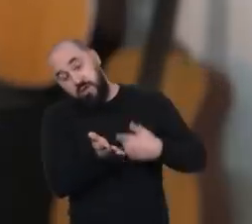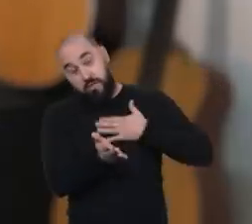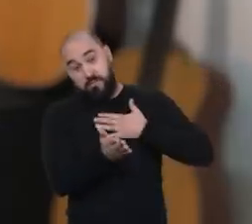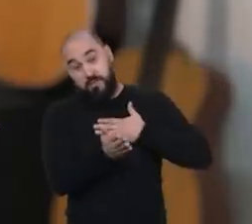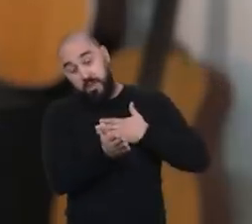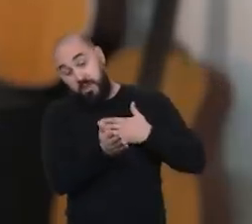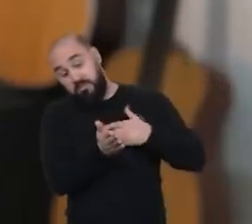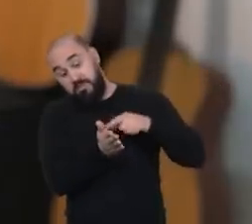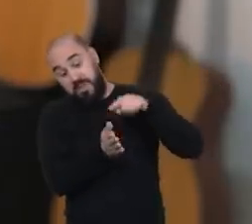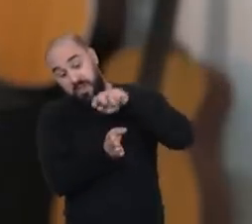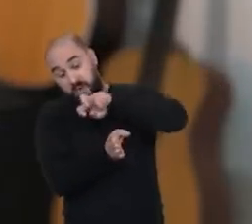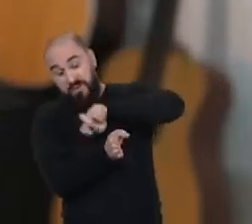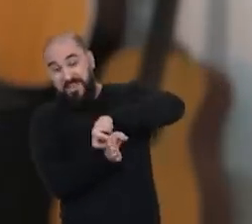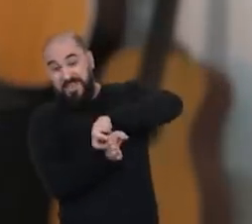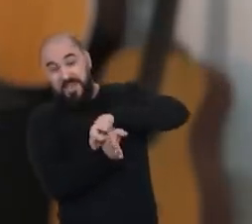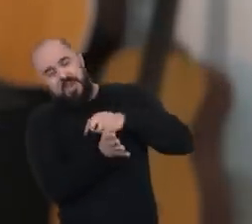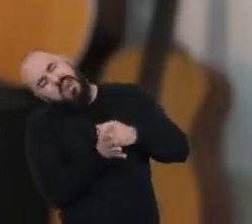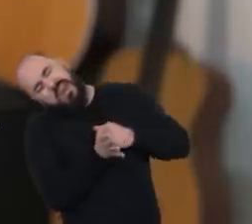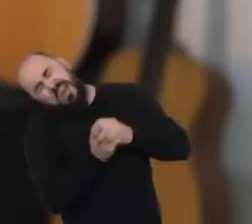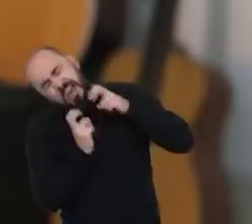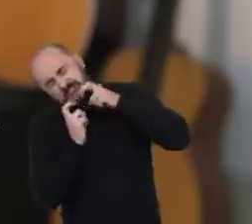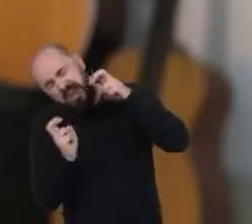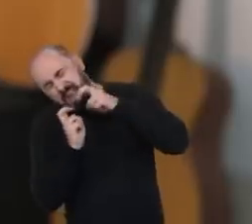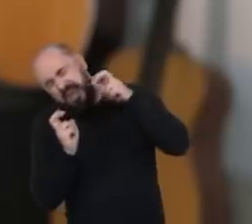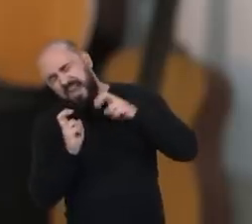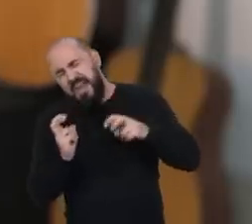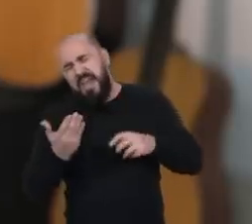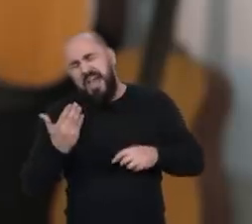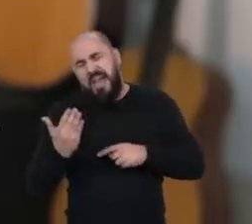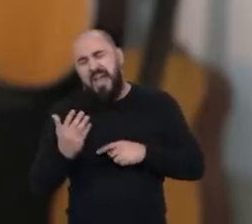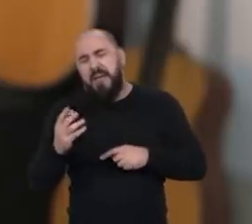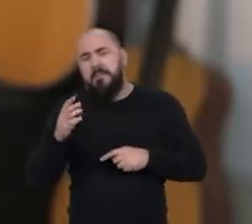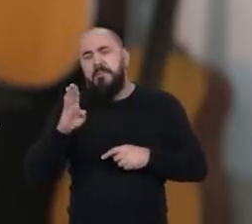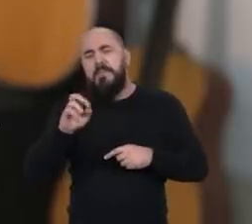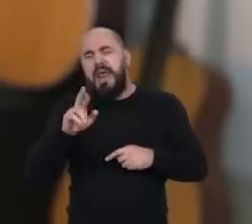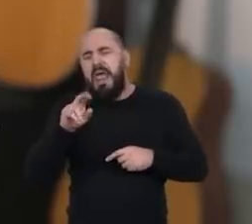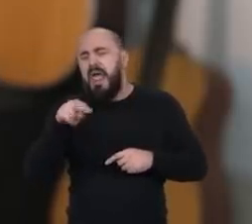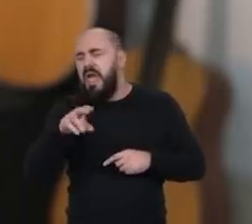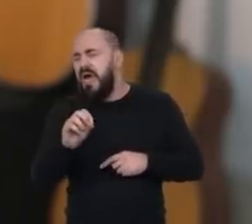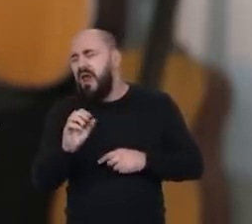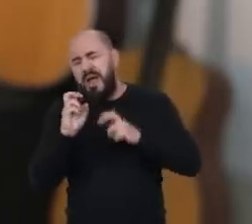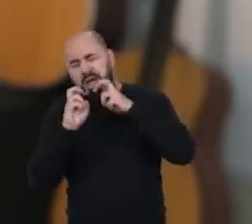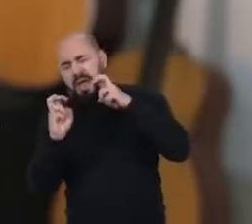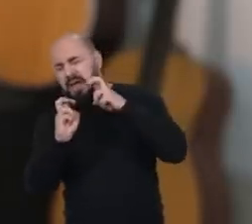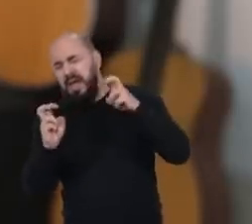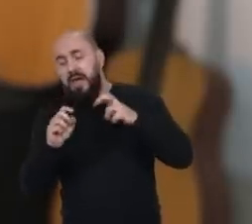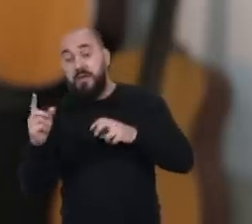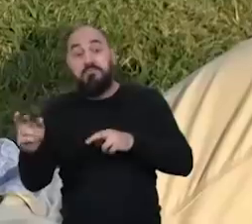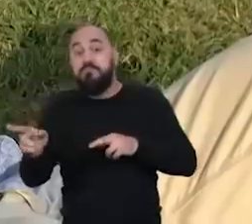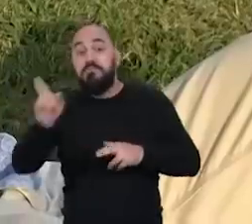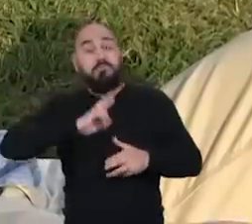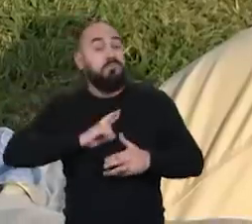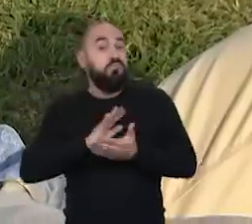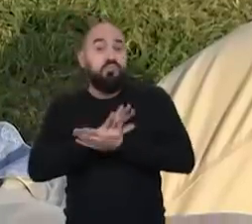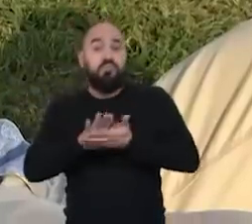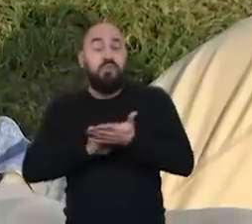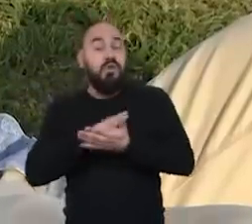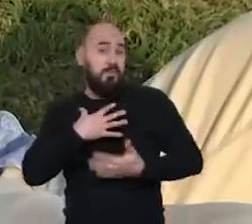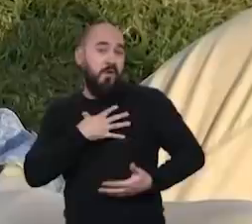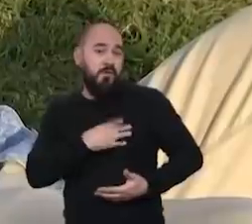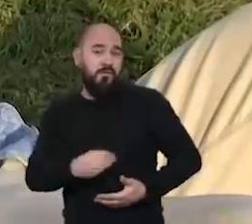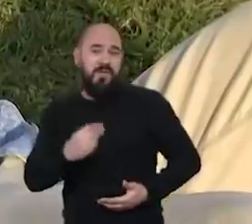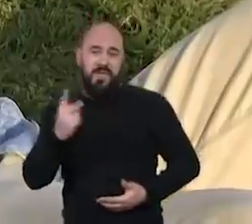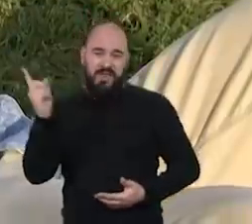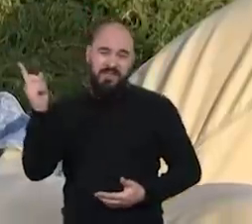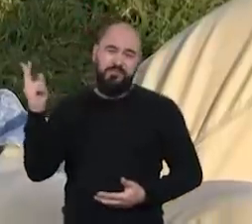lado. E eu chamava por eles, né, Brenner, Lise, e nenhum dos dois respondia. E